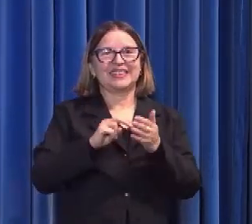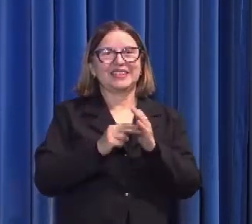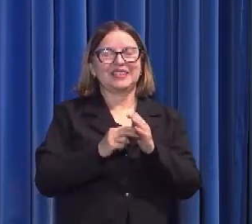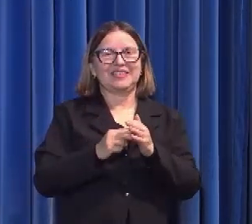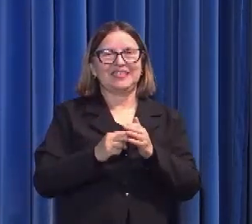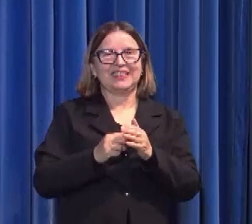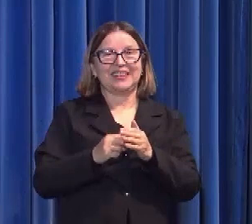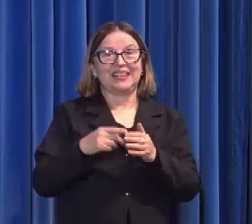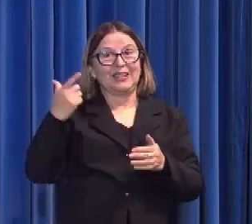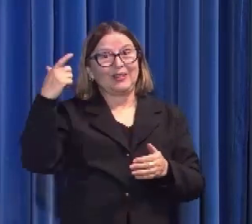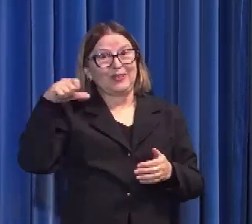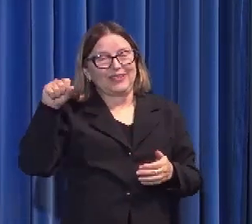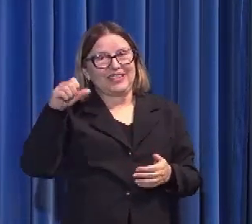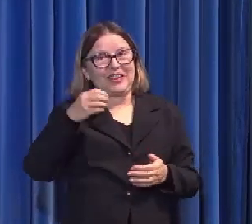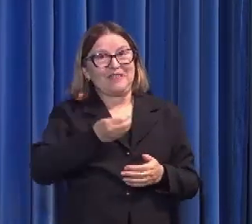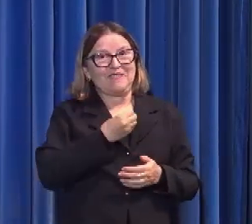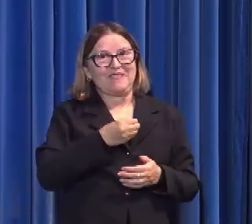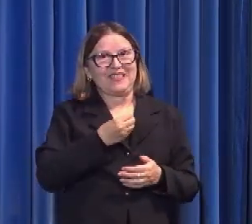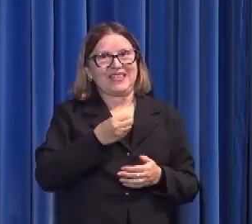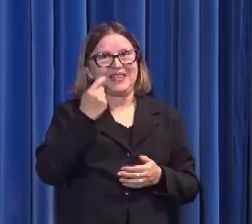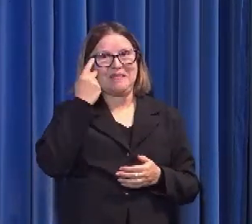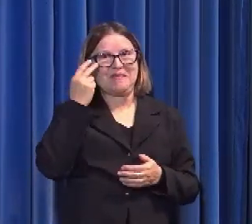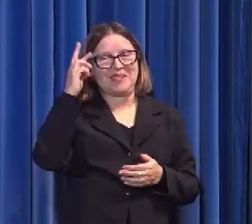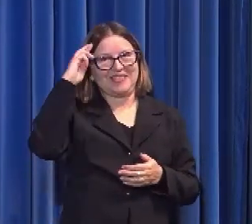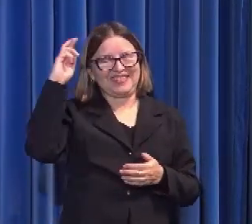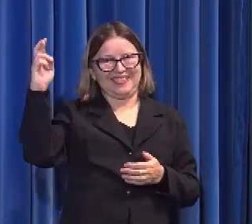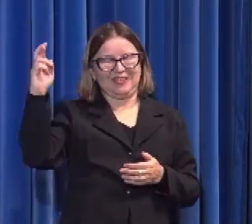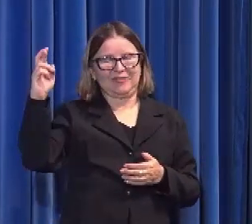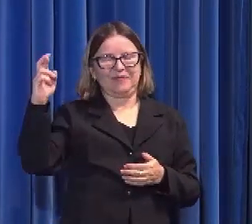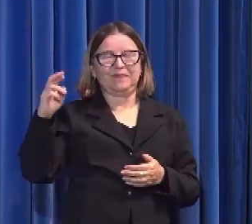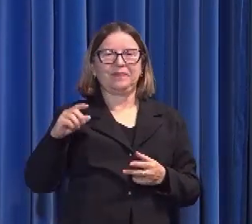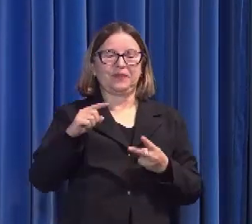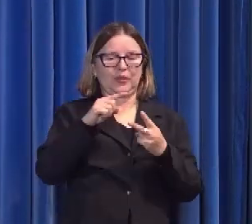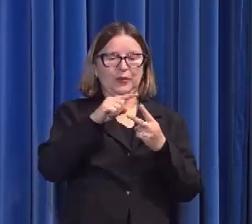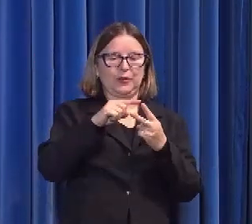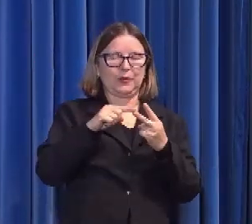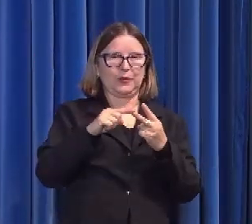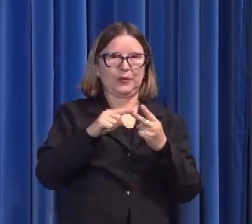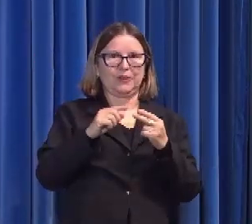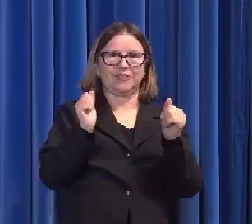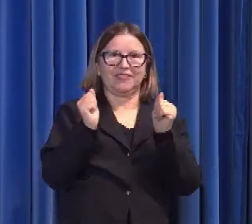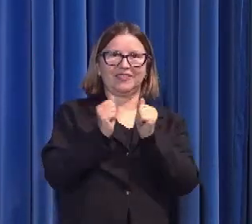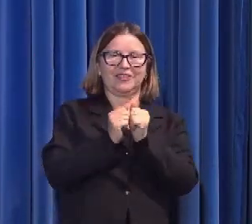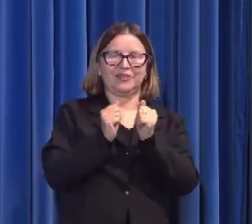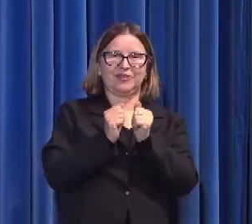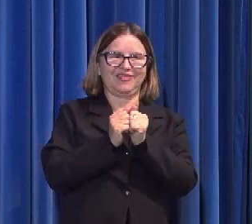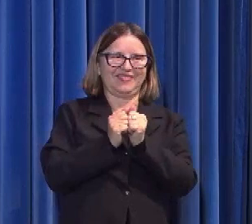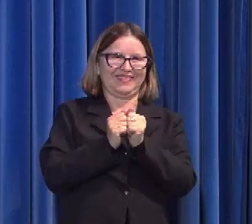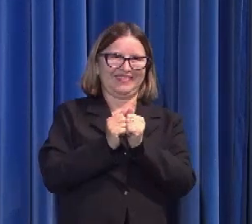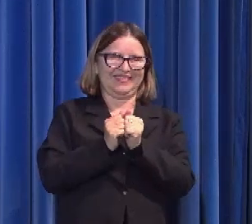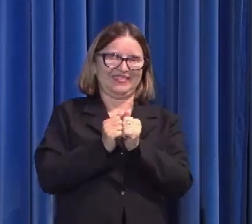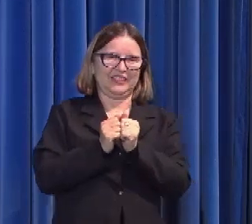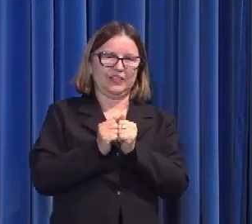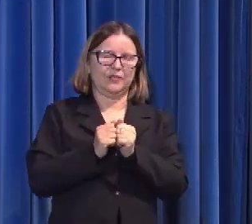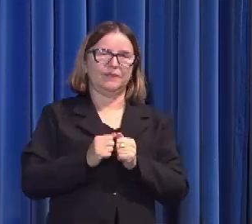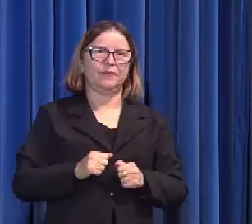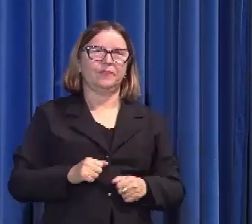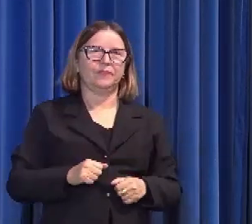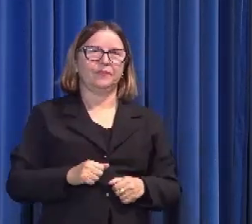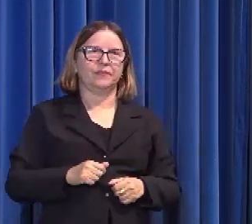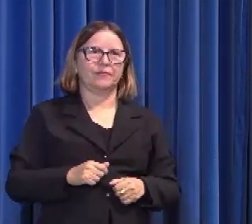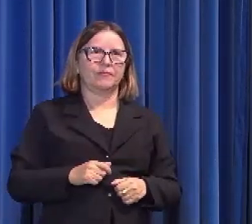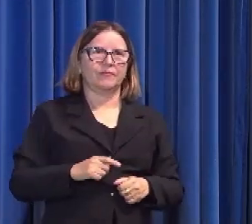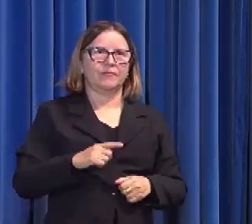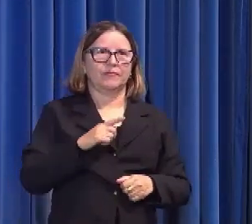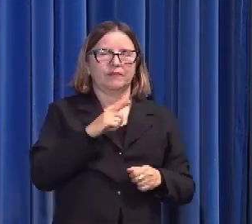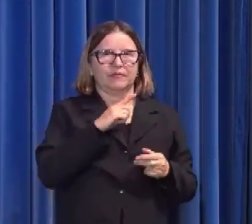e os dois andam juntos os dois andam alí Pari passu existe uma